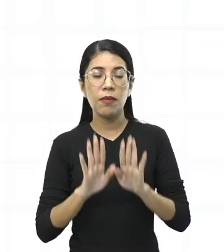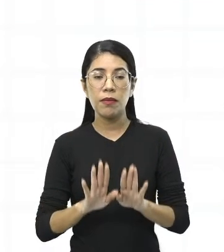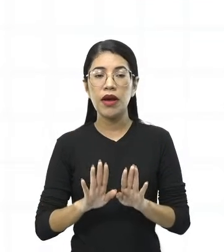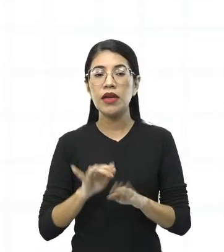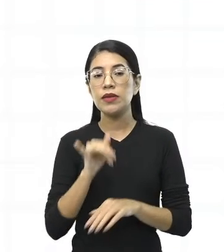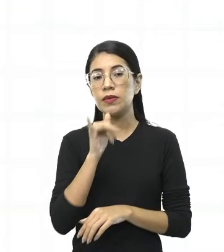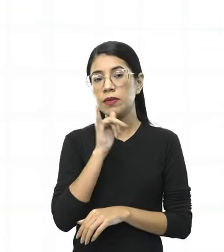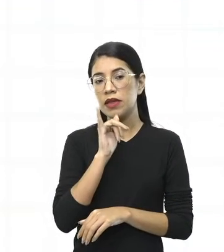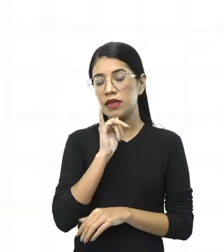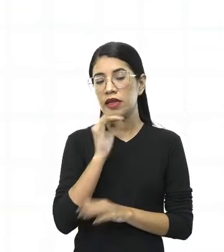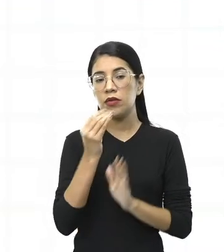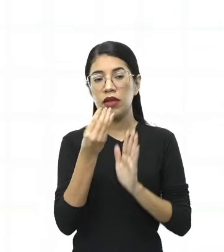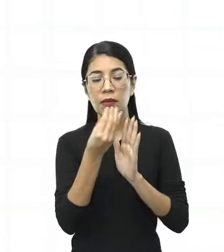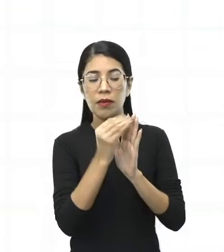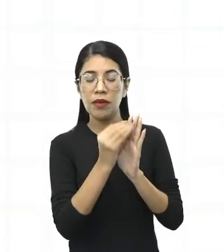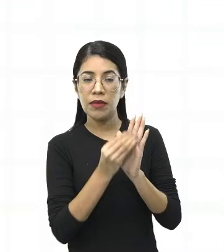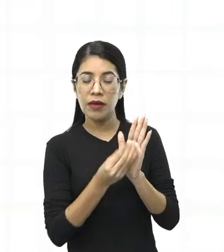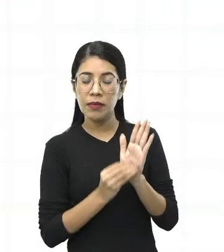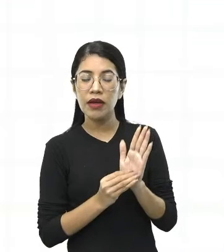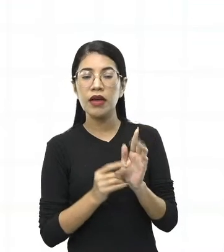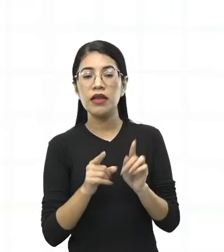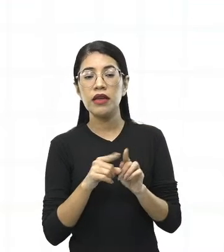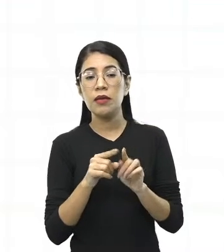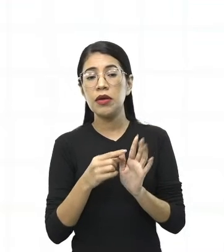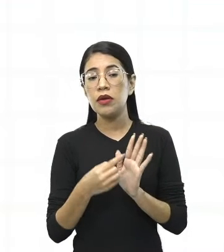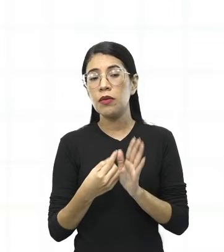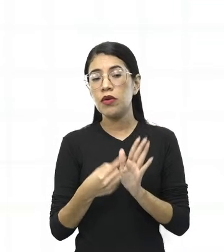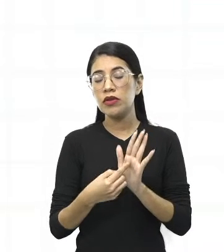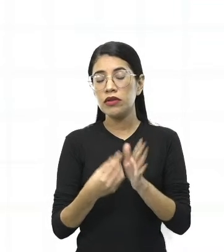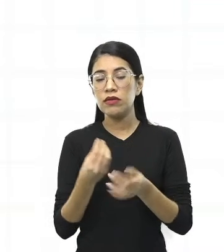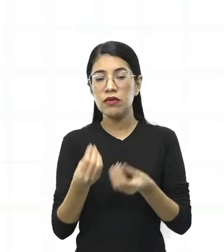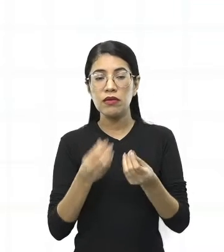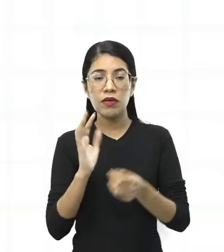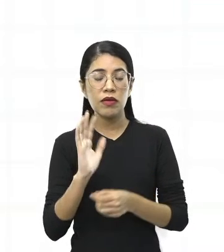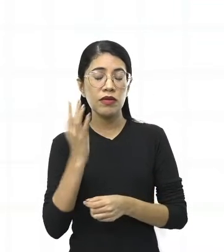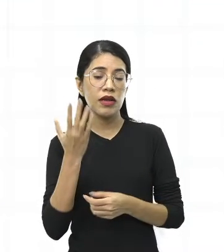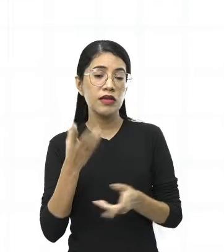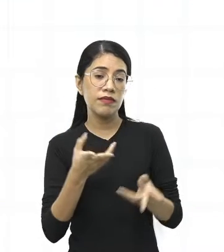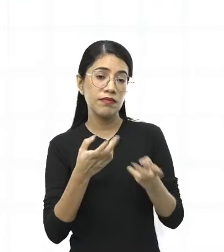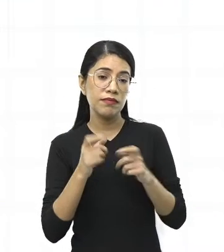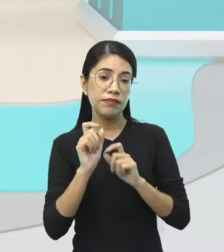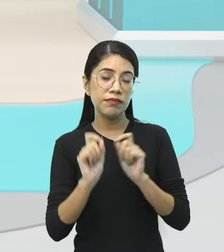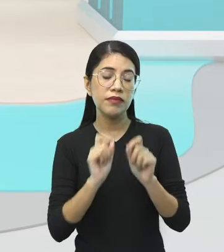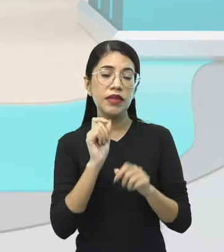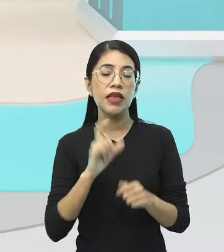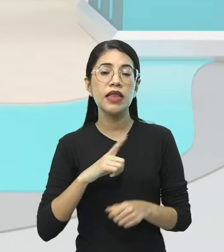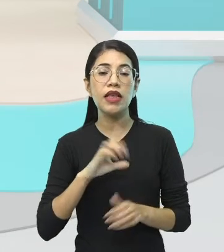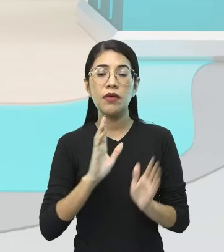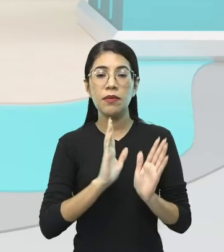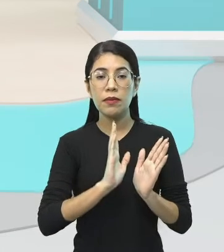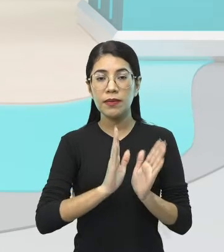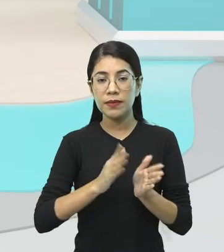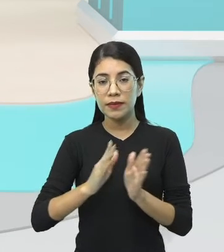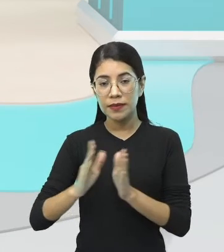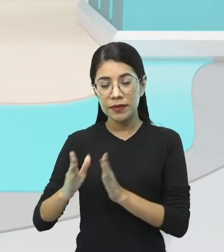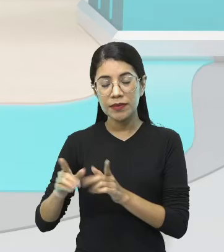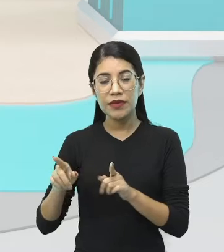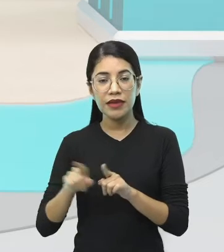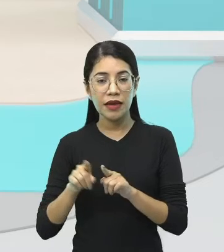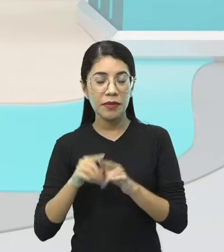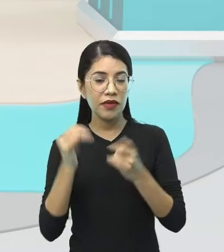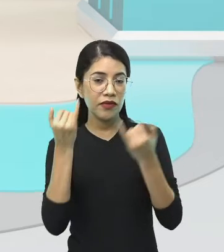com exemplos, né? Mostrando como isso acontece, e vocês percebem que nós temos uma sequência, né,